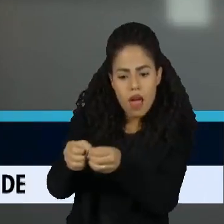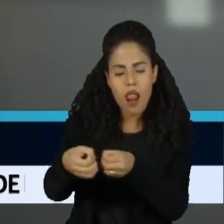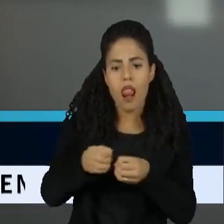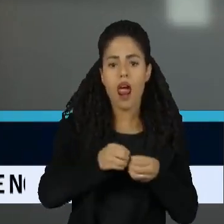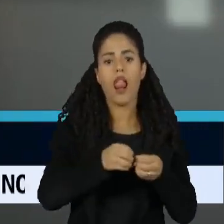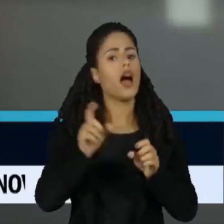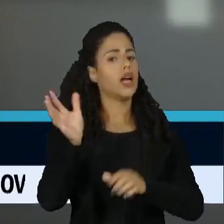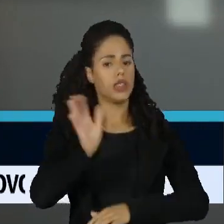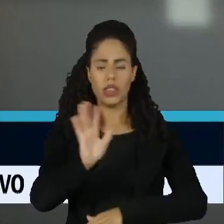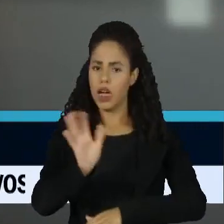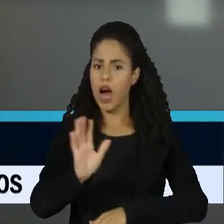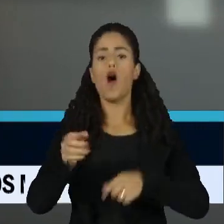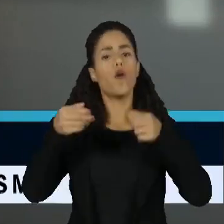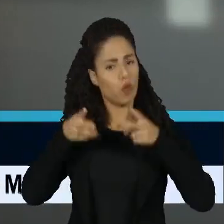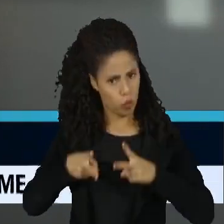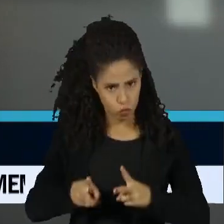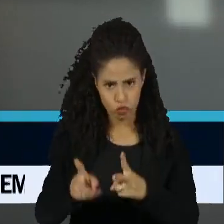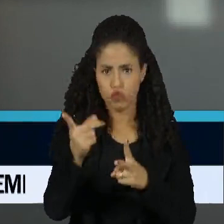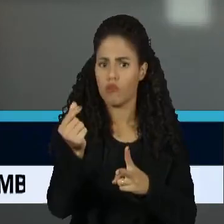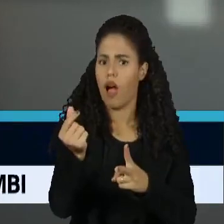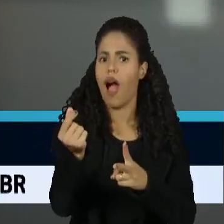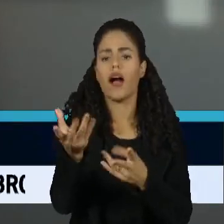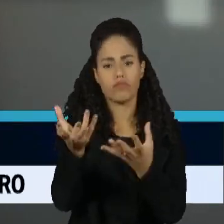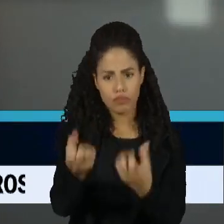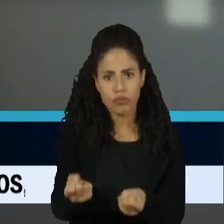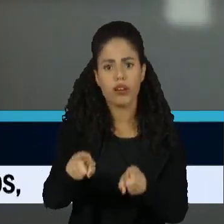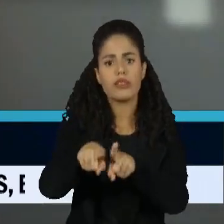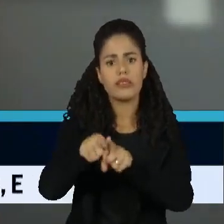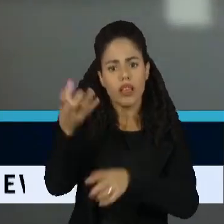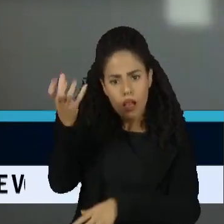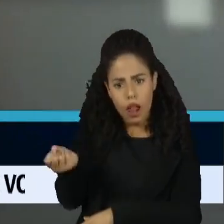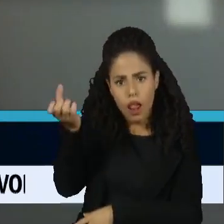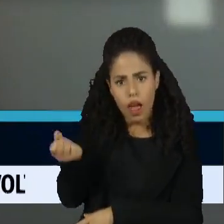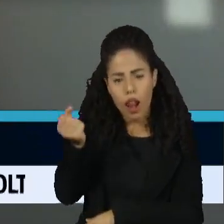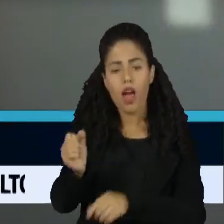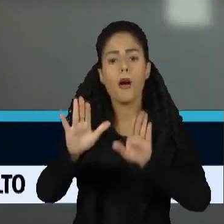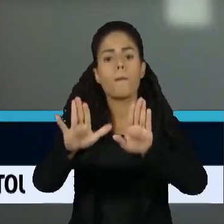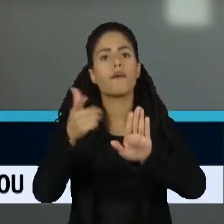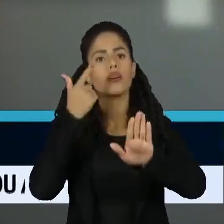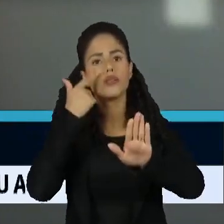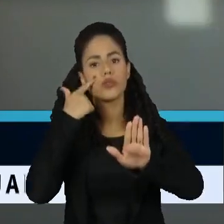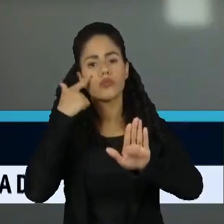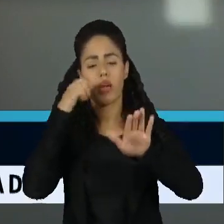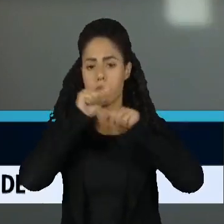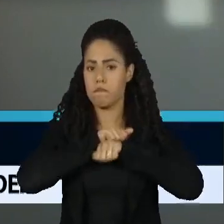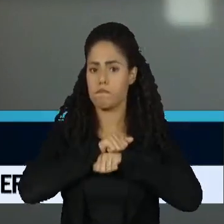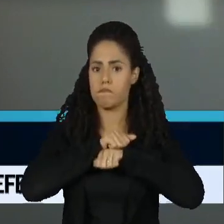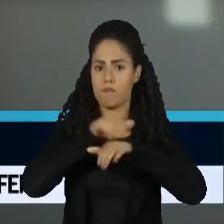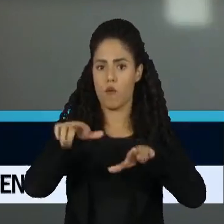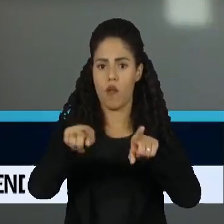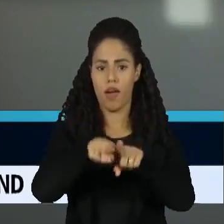entenderam que não, que poderiam continuar concedendo. E a questão é que essa matéria alcançou o Supremo